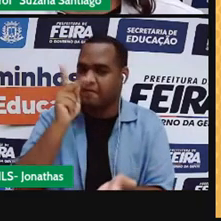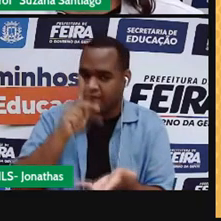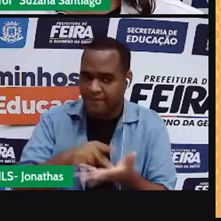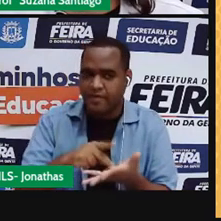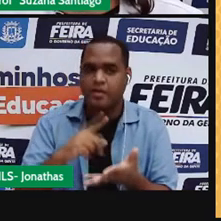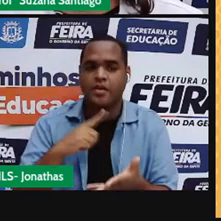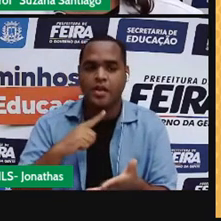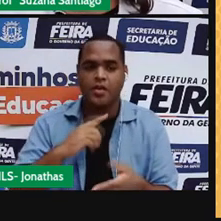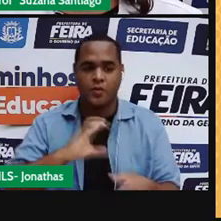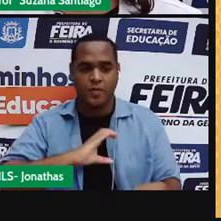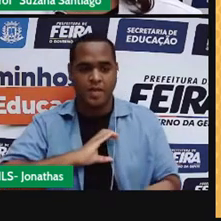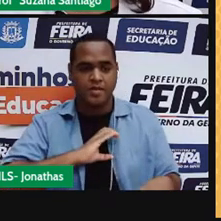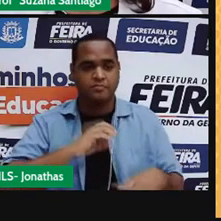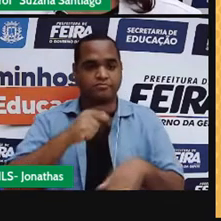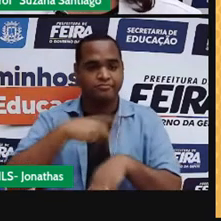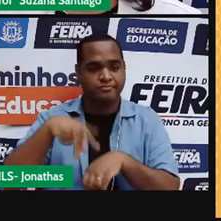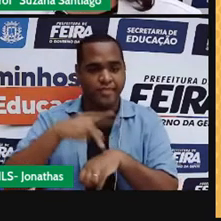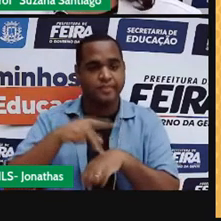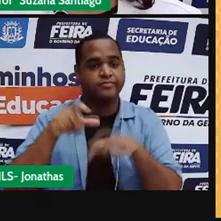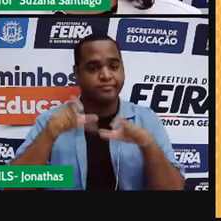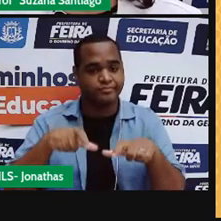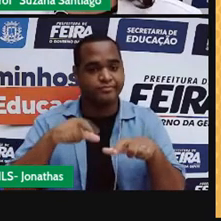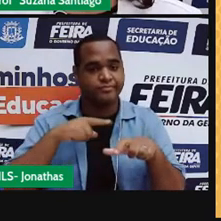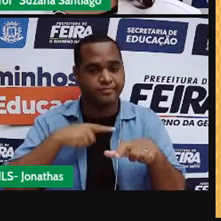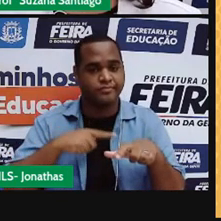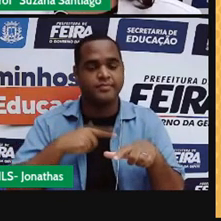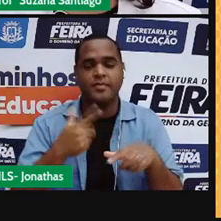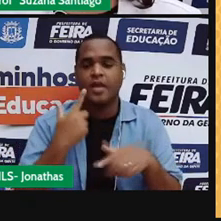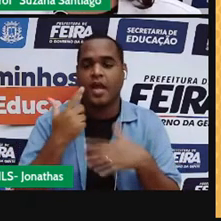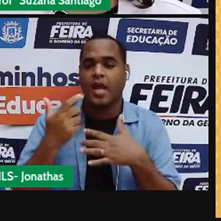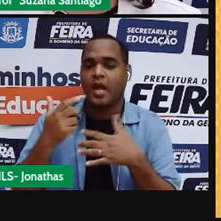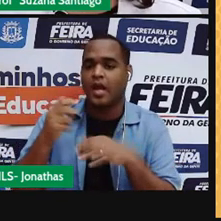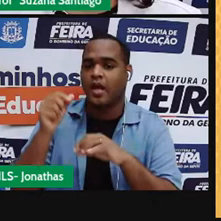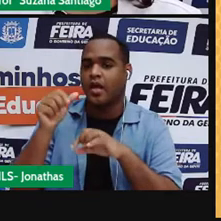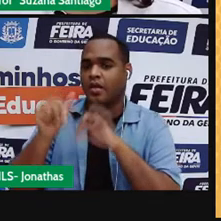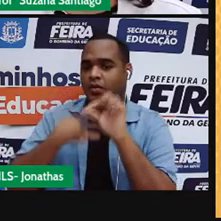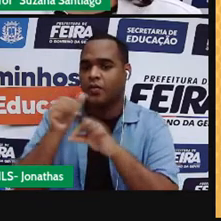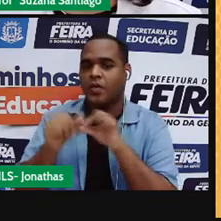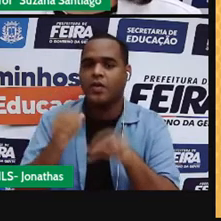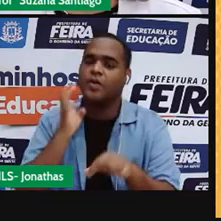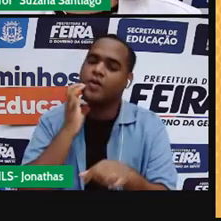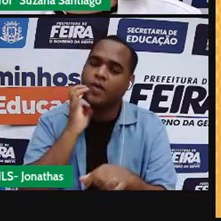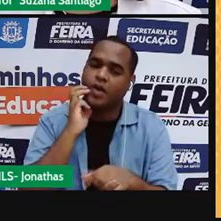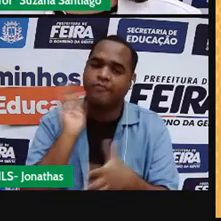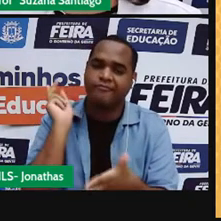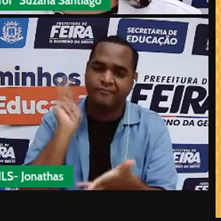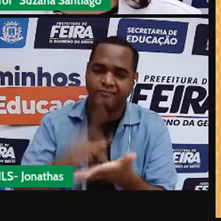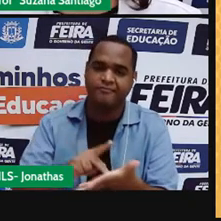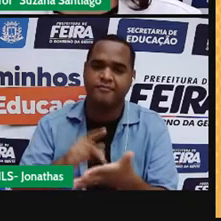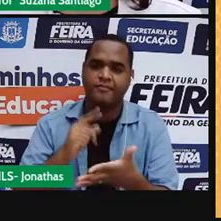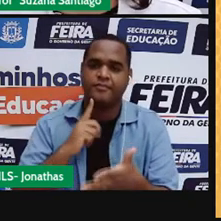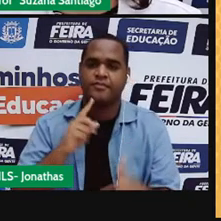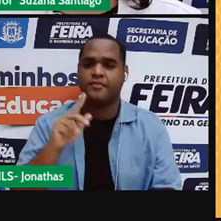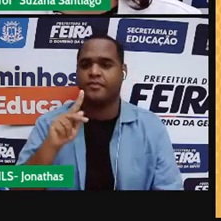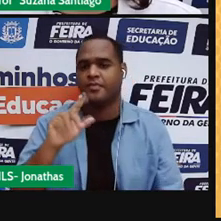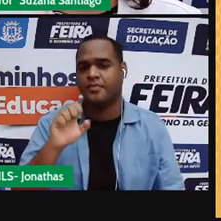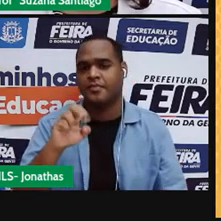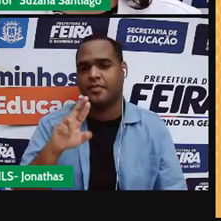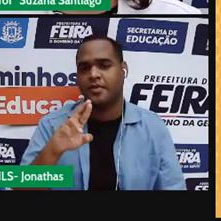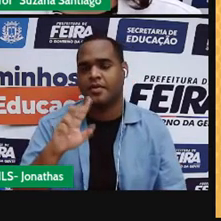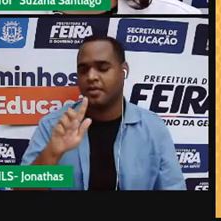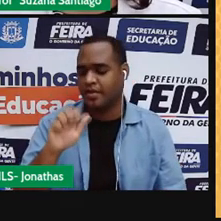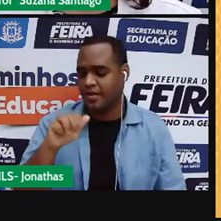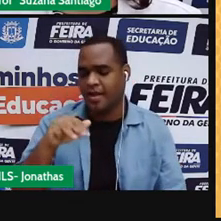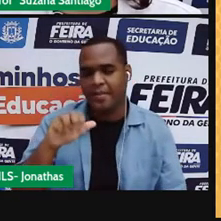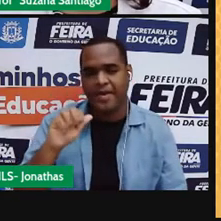no Canadá, essa água rosa. E ela ficou rosa justamente por causa dessa substância aqui, do pergamanato de